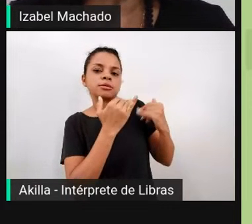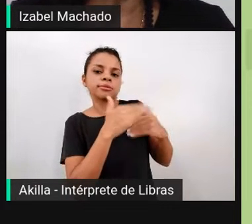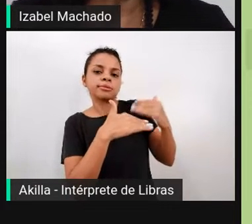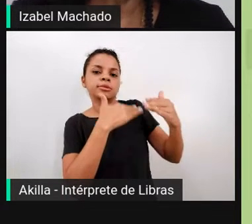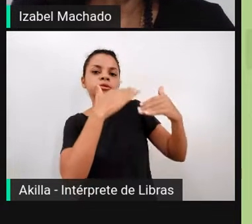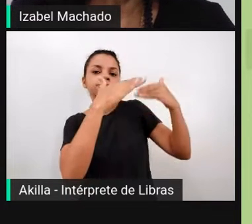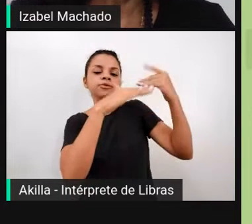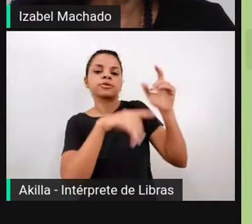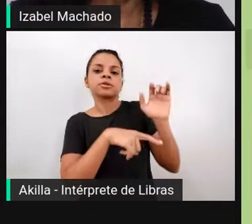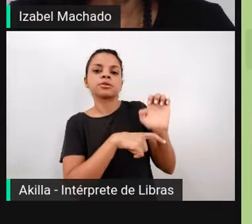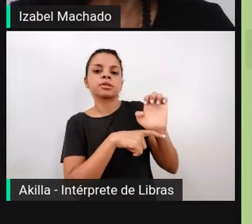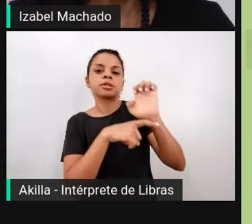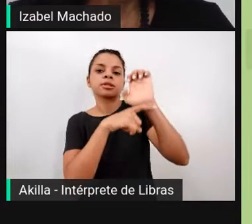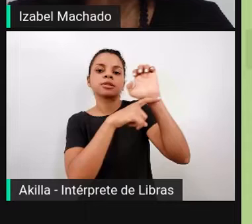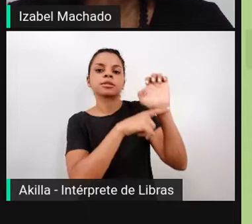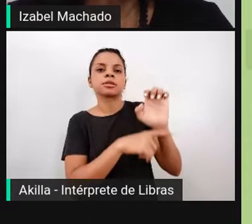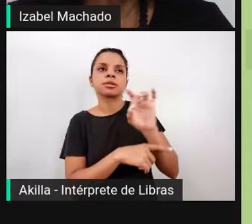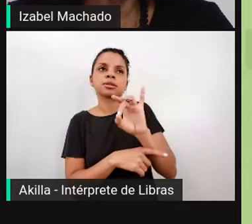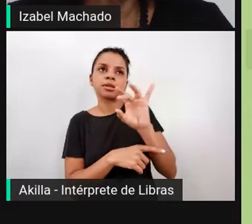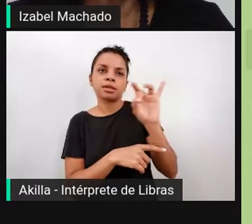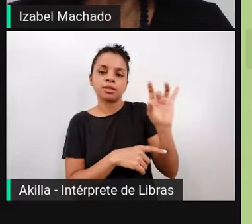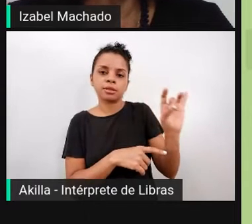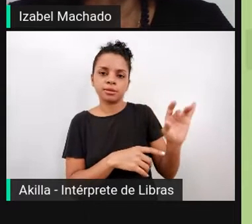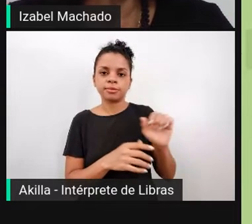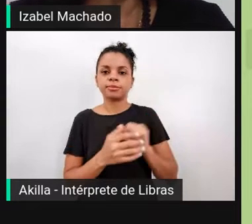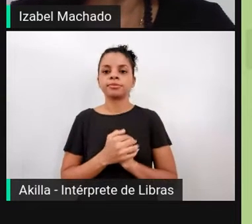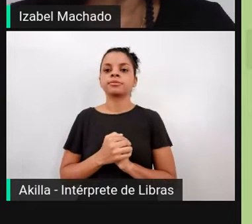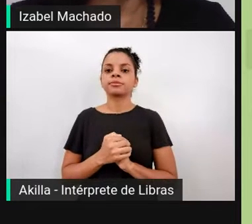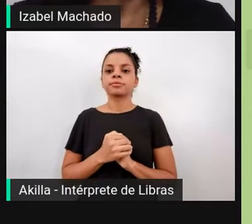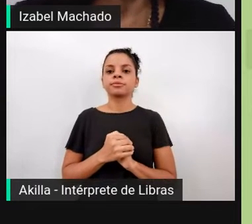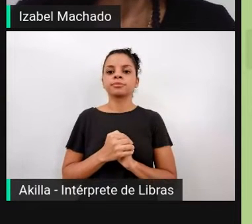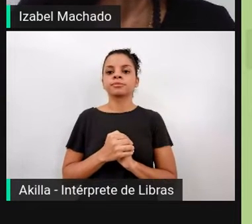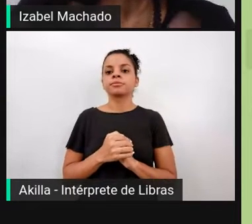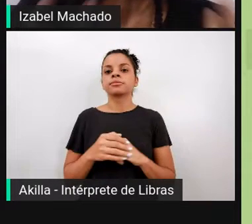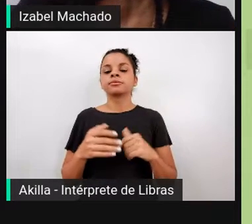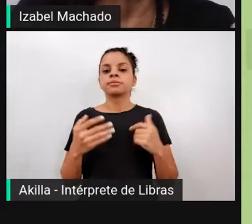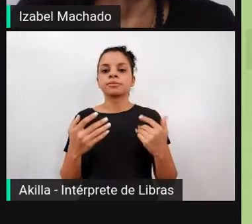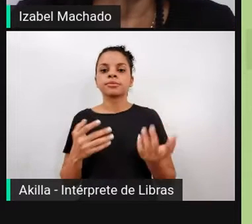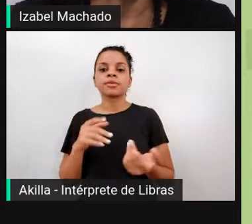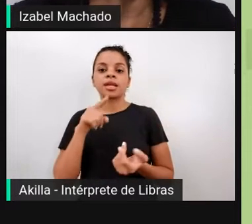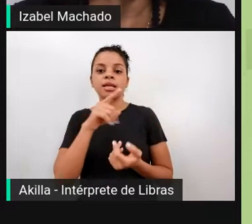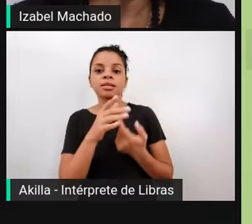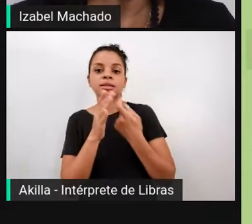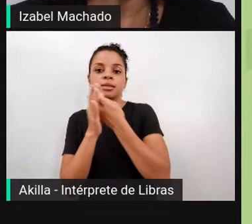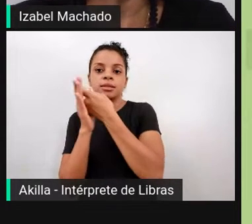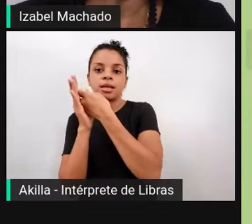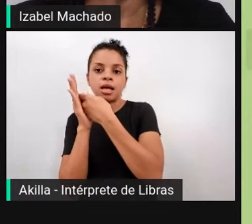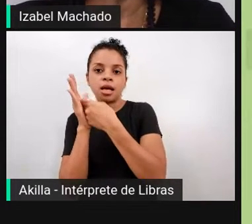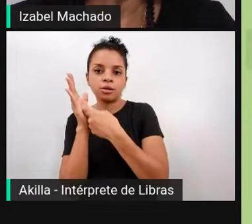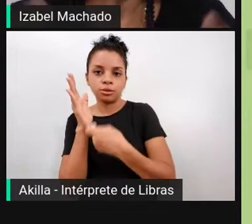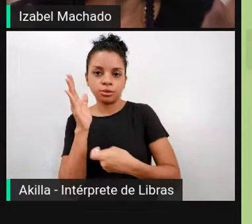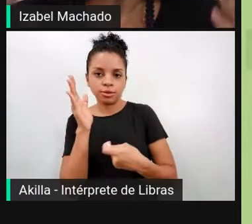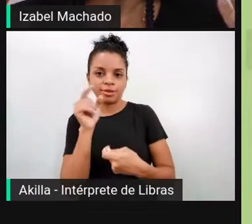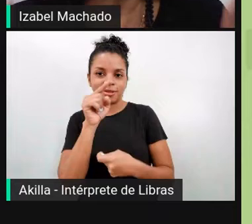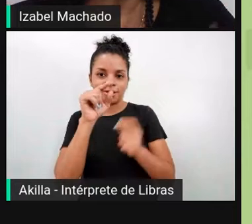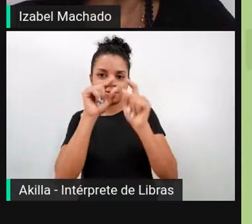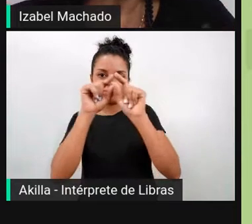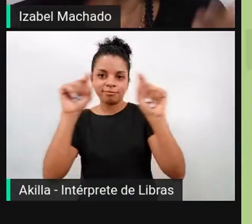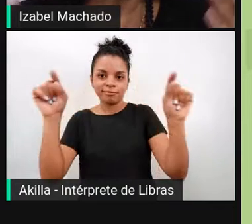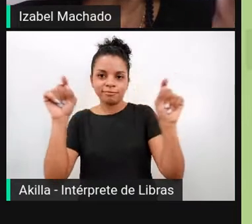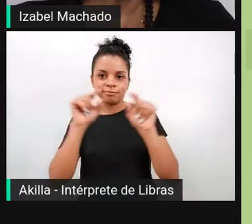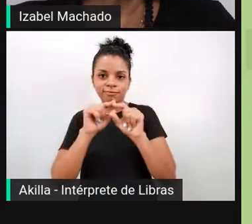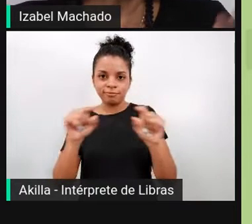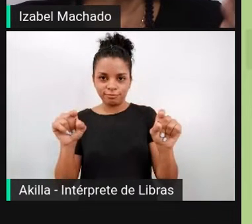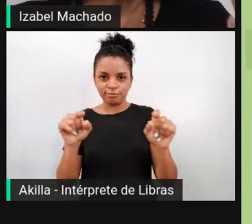né? Eu peguei essa frase desses autores porque ela condiz bem com o objeto do nosso trabalho, né? As fake news